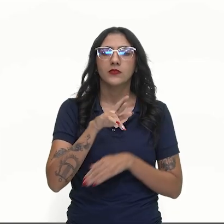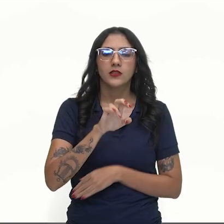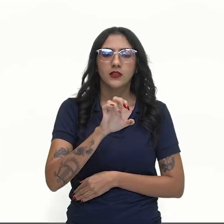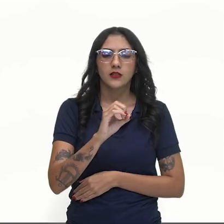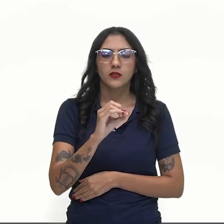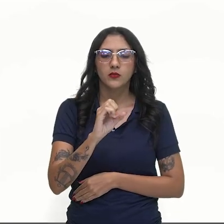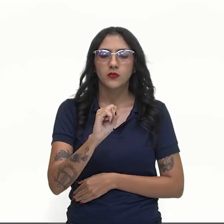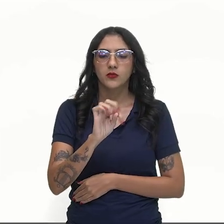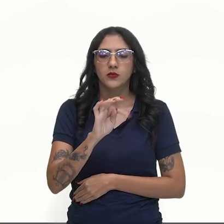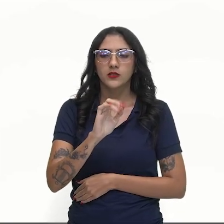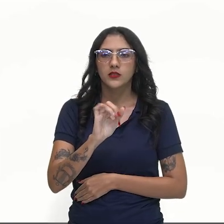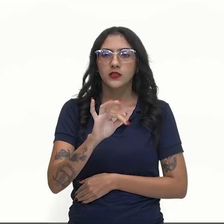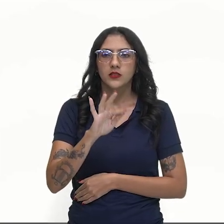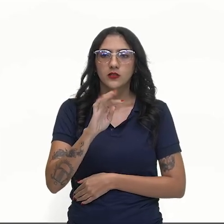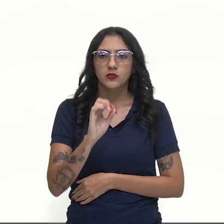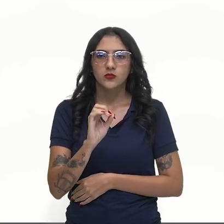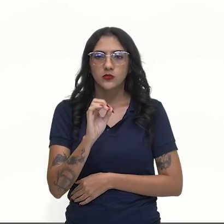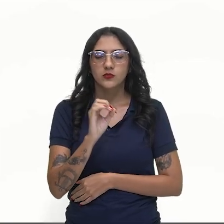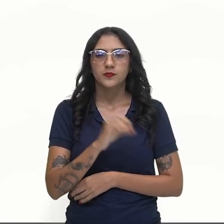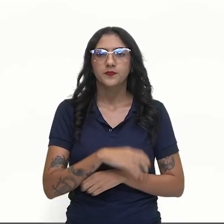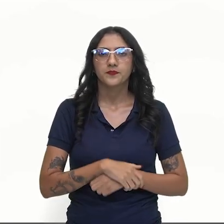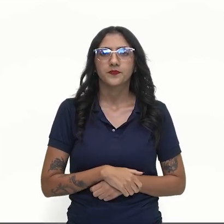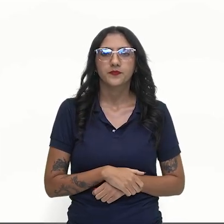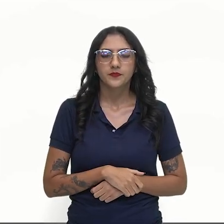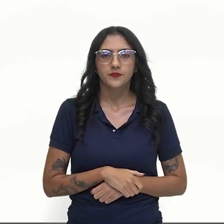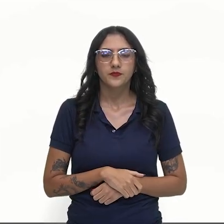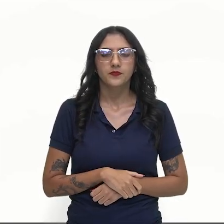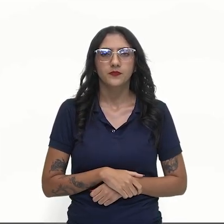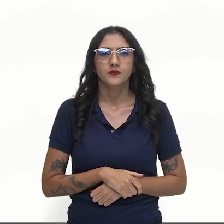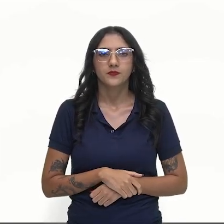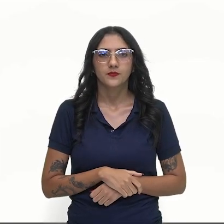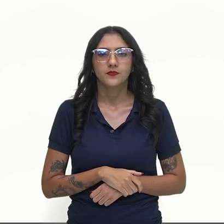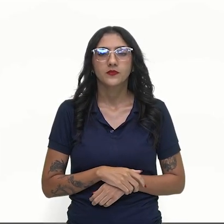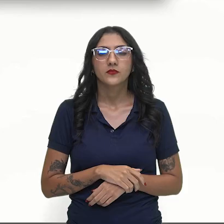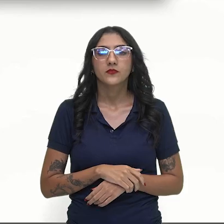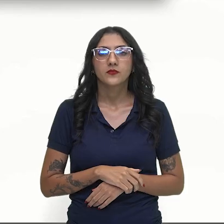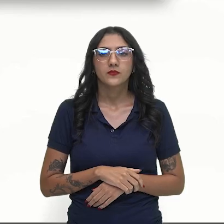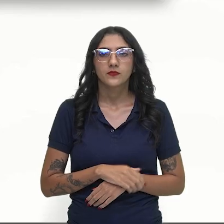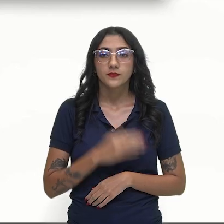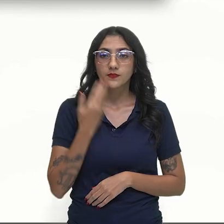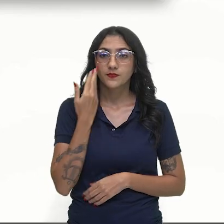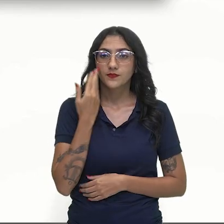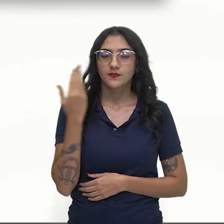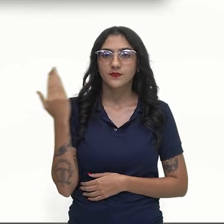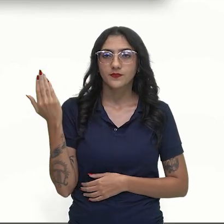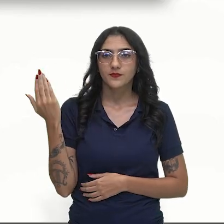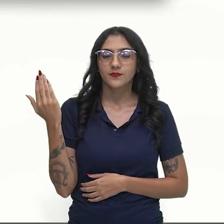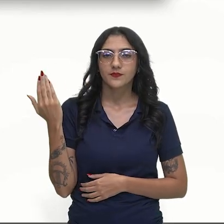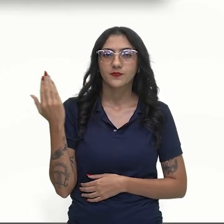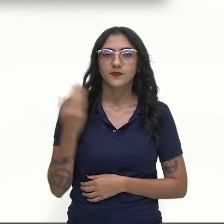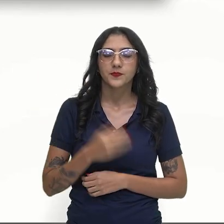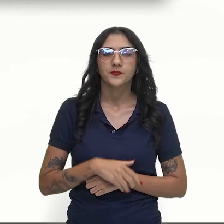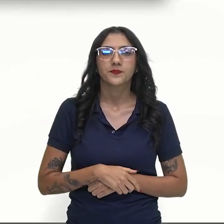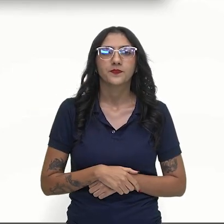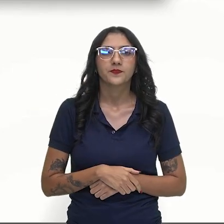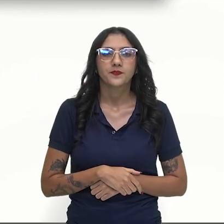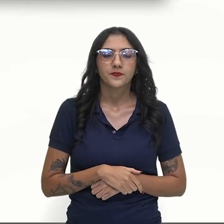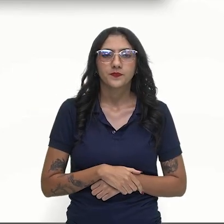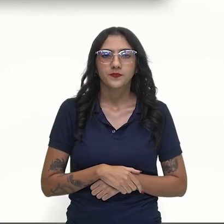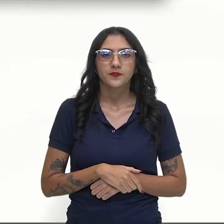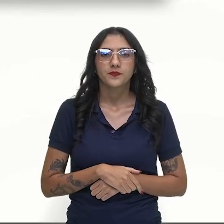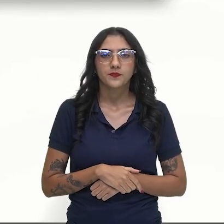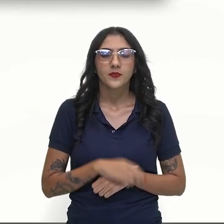reostato. E aonde que pode ser aplicado? Você percebe aqui, ó. Os componentes